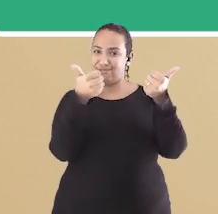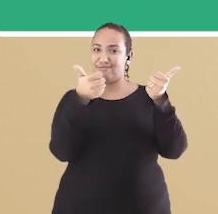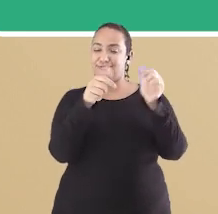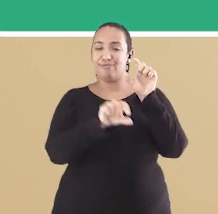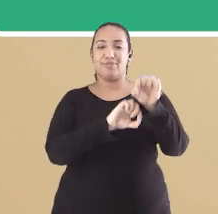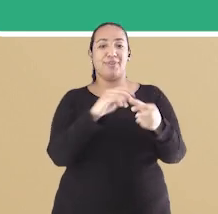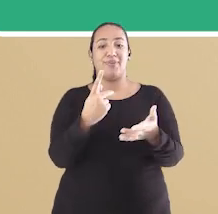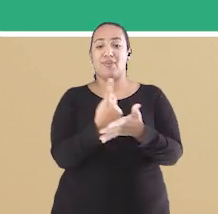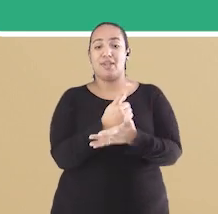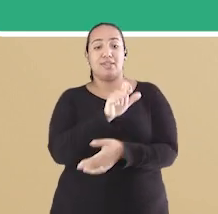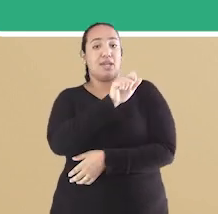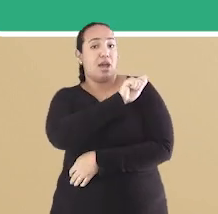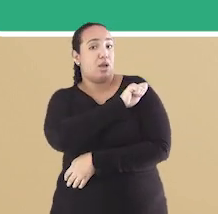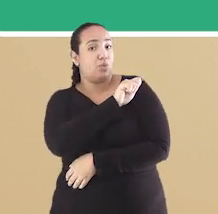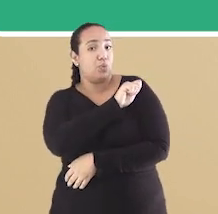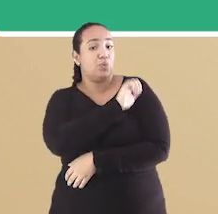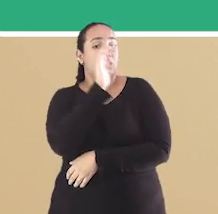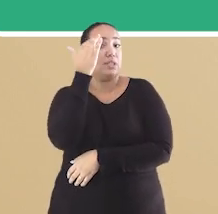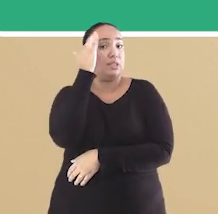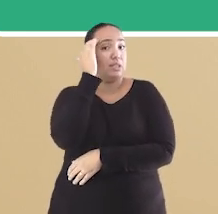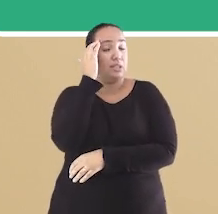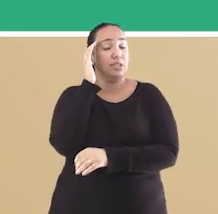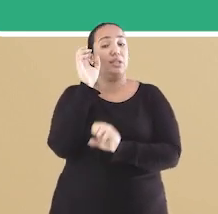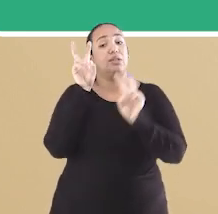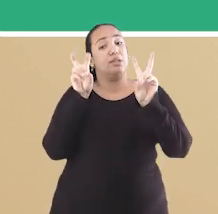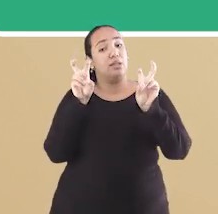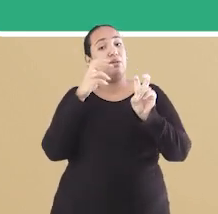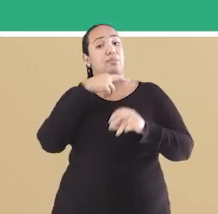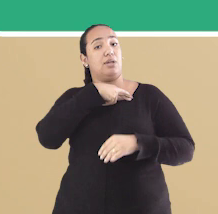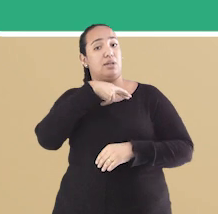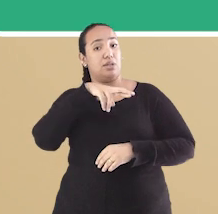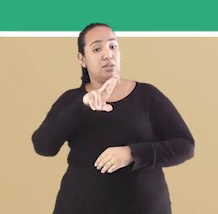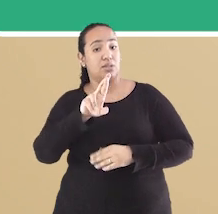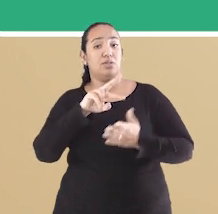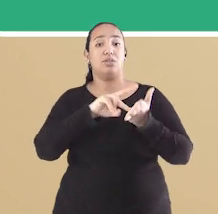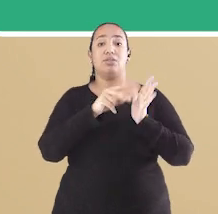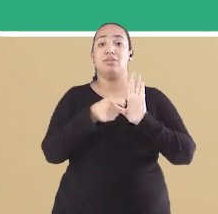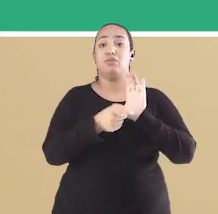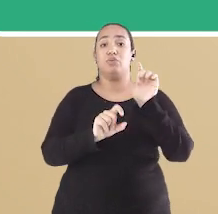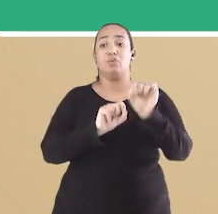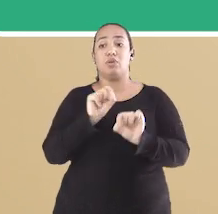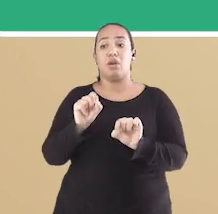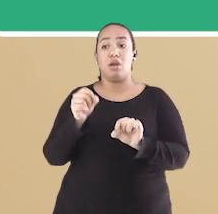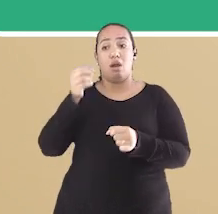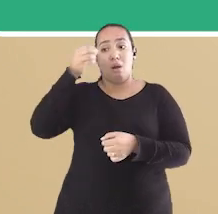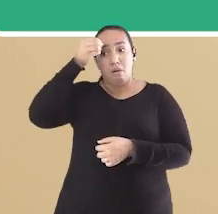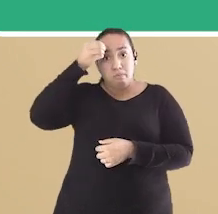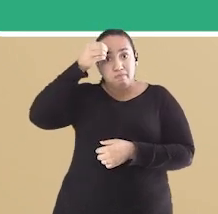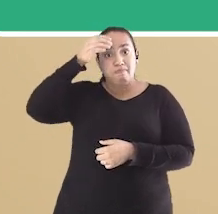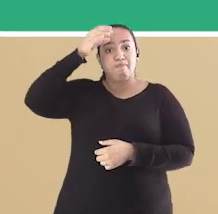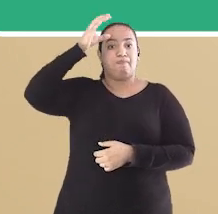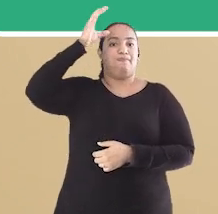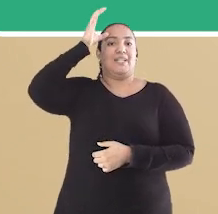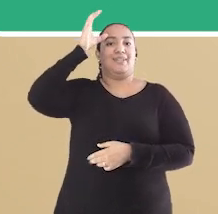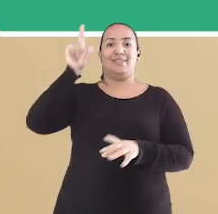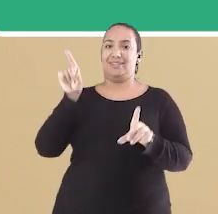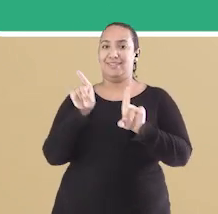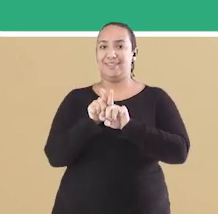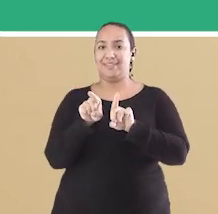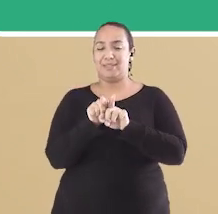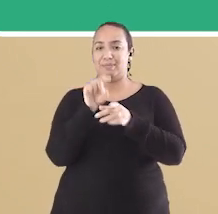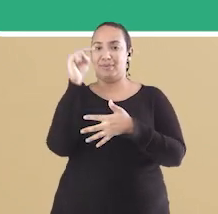a entenderem que falar de religião implica considerar outras áreas de conhecimento e também os fatores